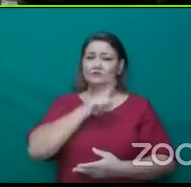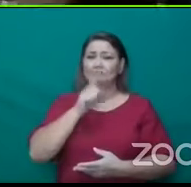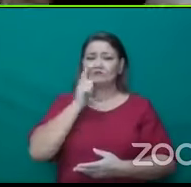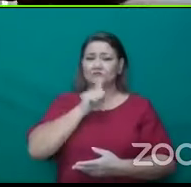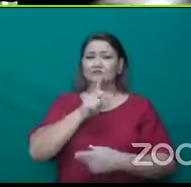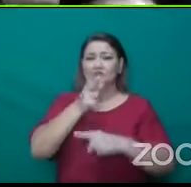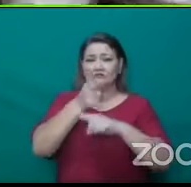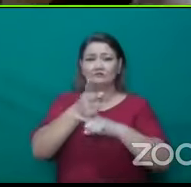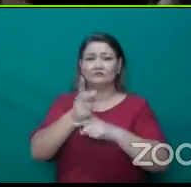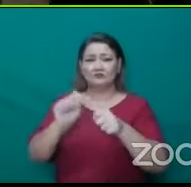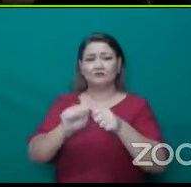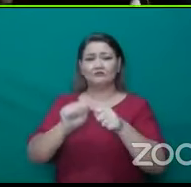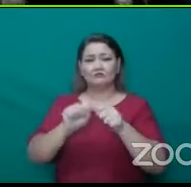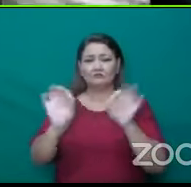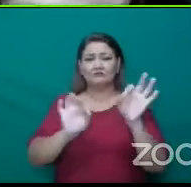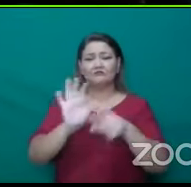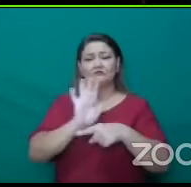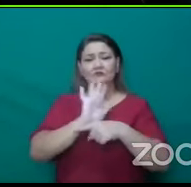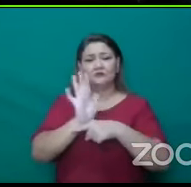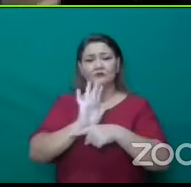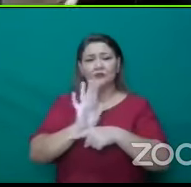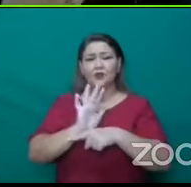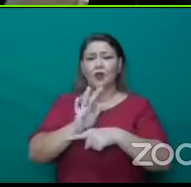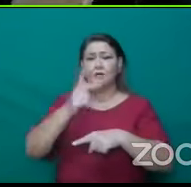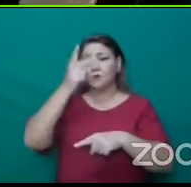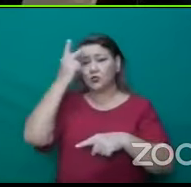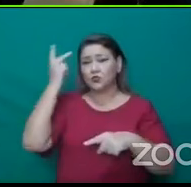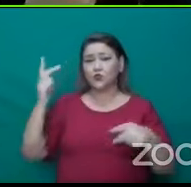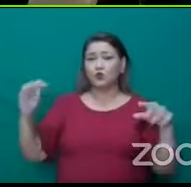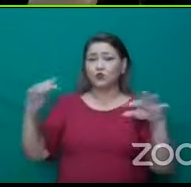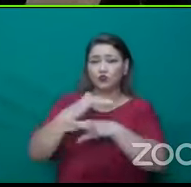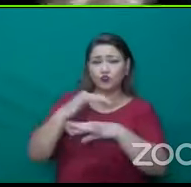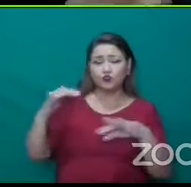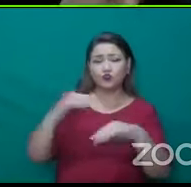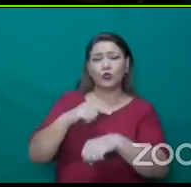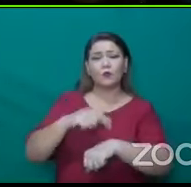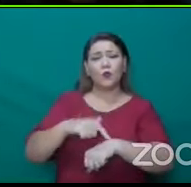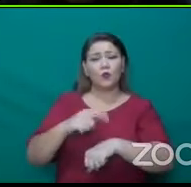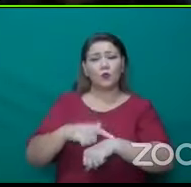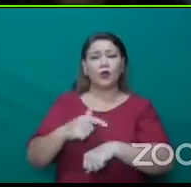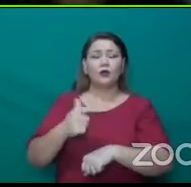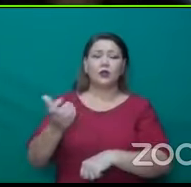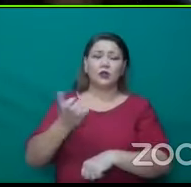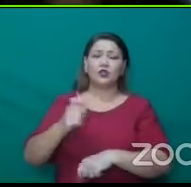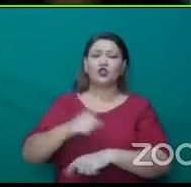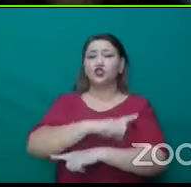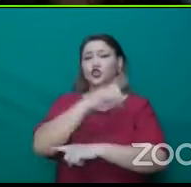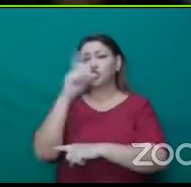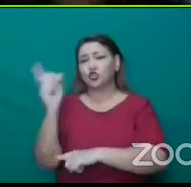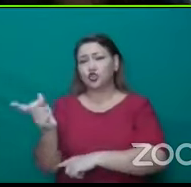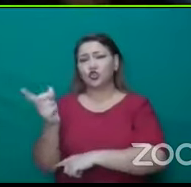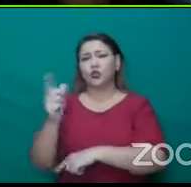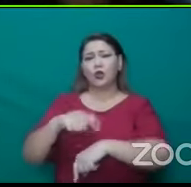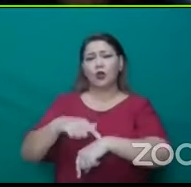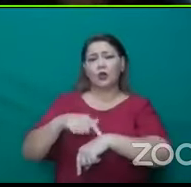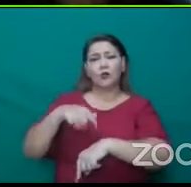períodos, assim, quando tinha movimento, assim, eu queria pegar o movimento do pessoal, né? Daí eu gravei durante o dia, assim, durante a tarde,